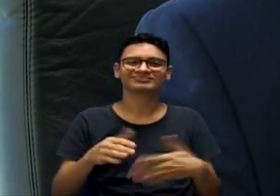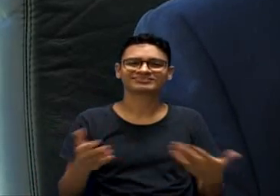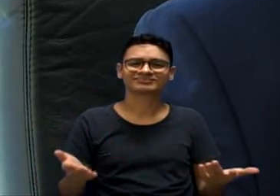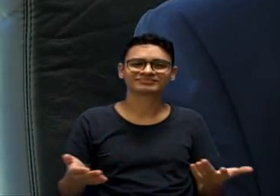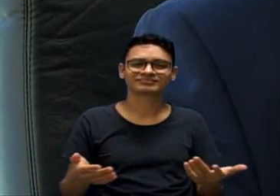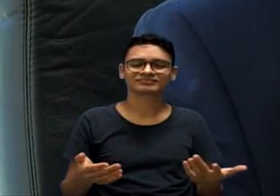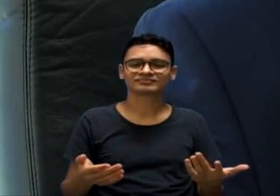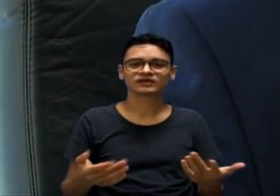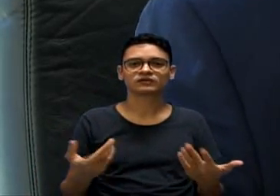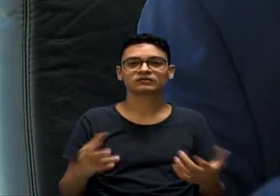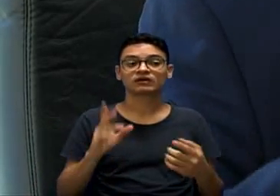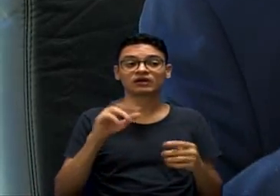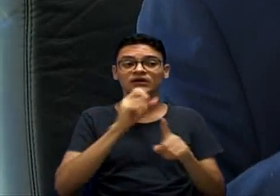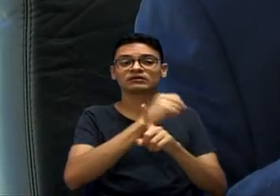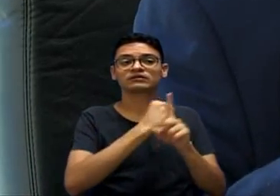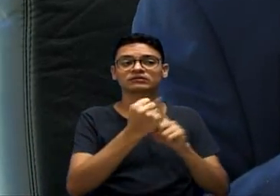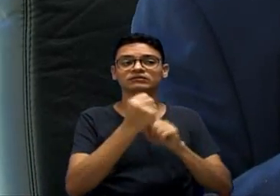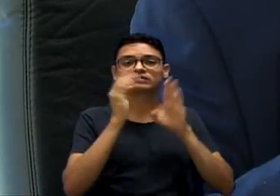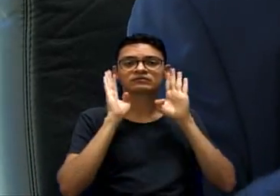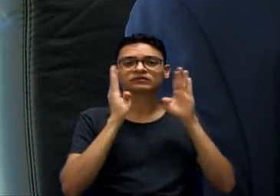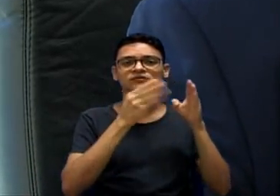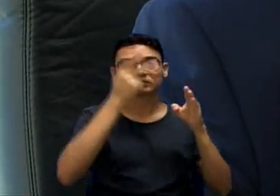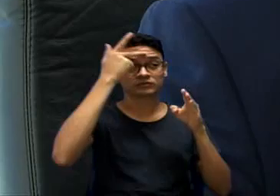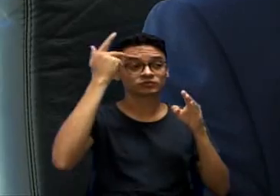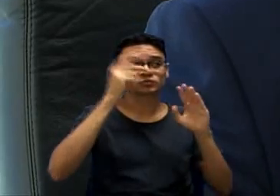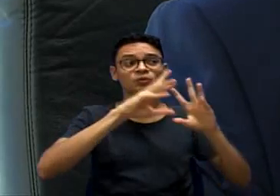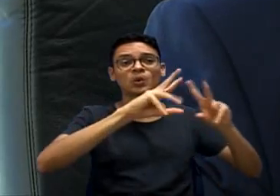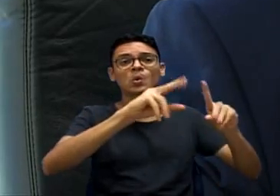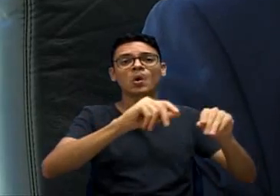e voltadas à sociedade como um todo,